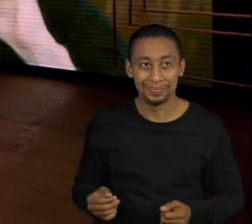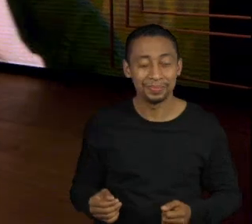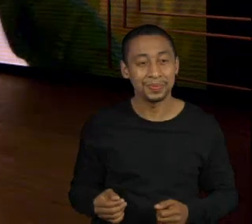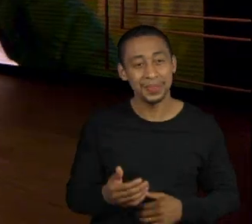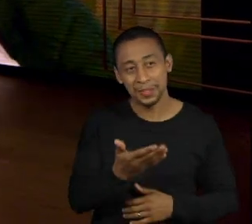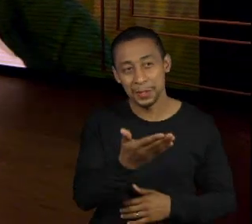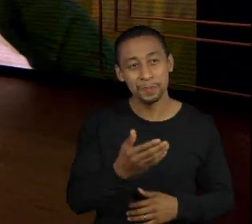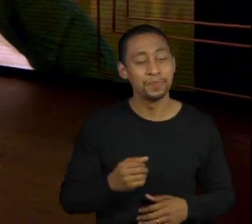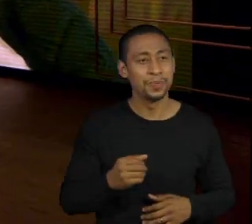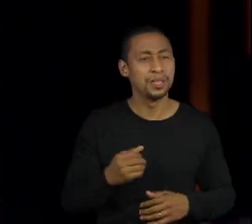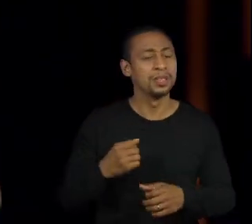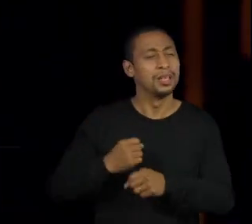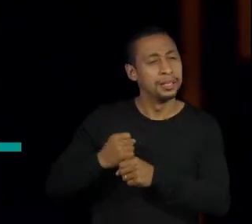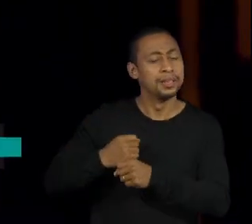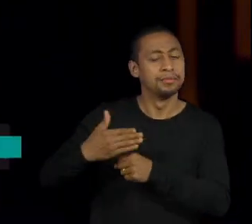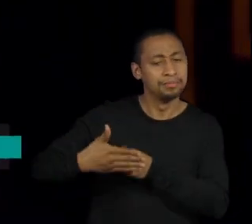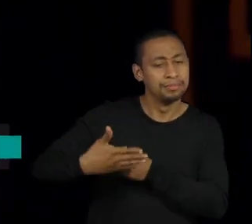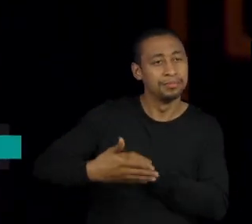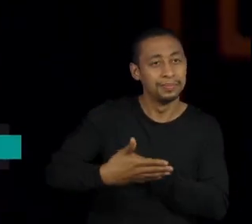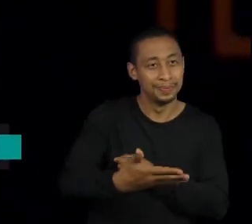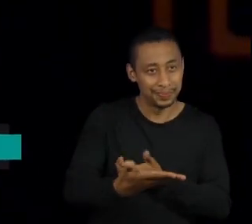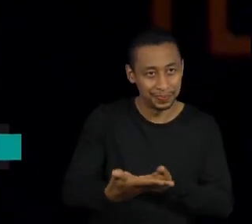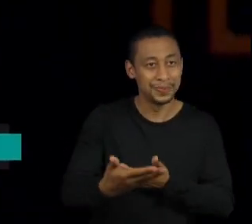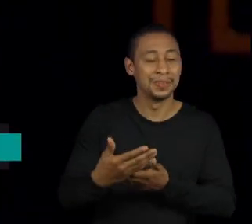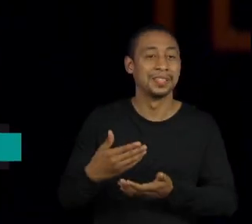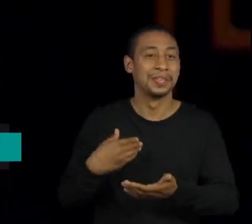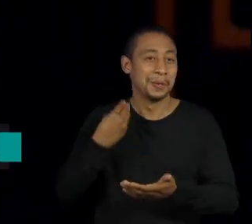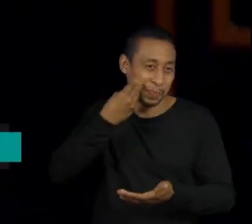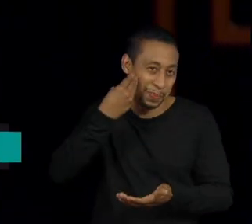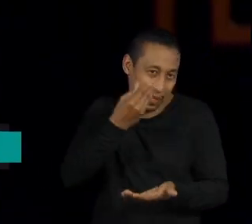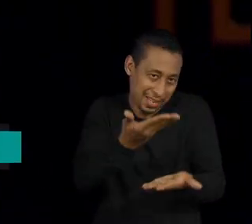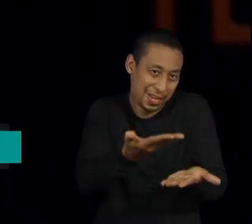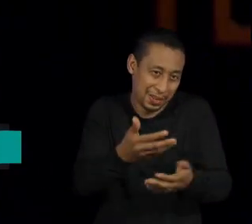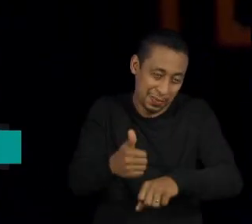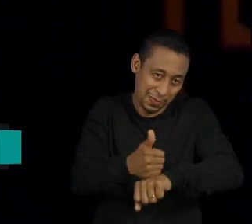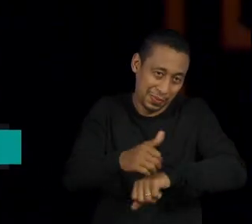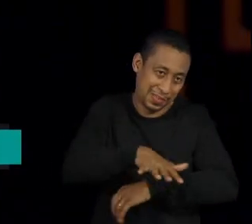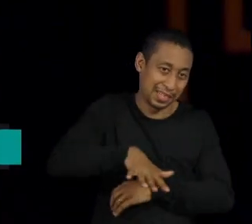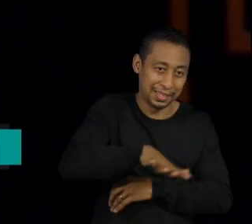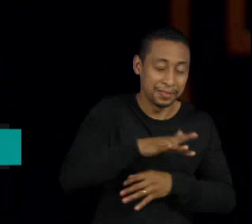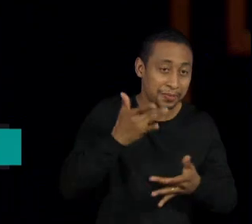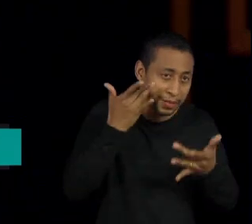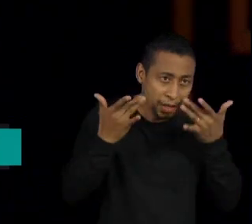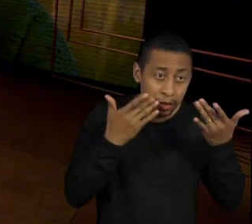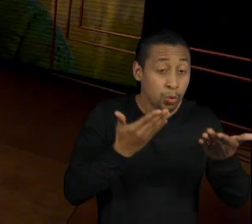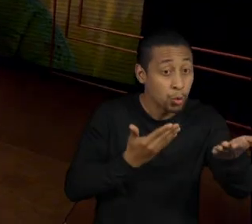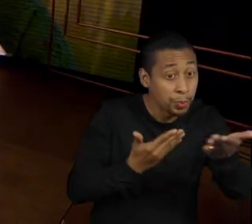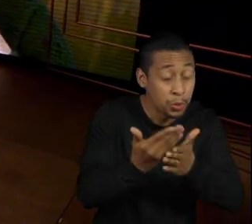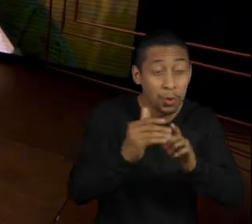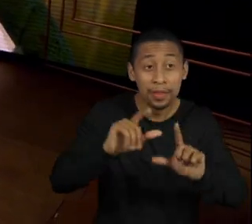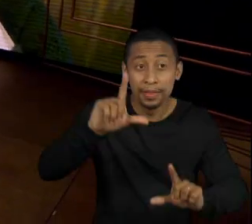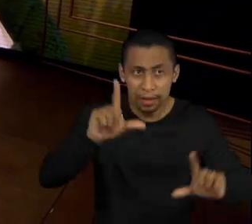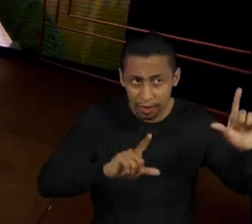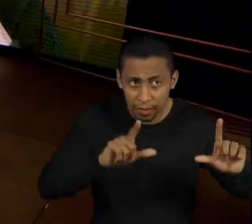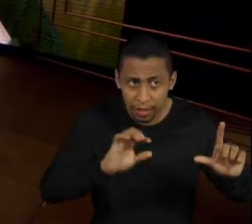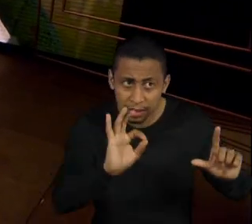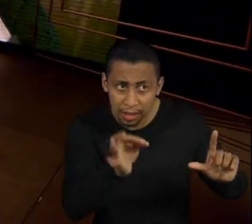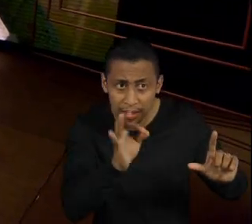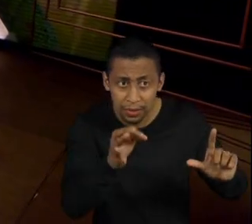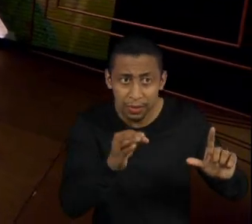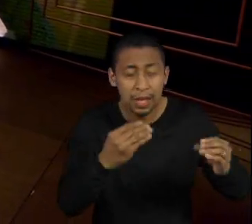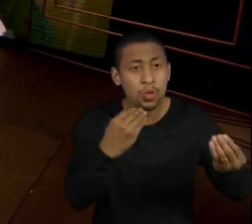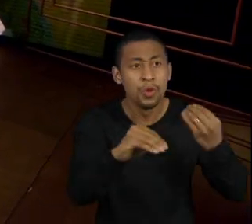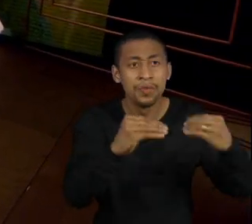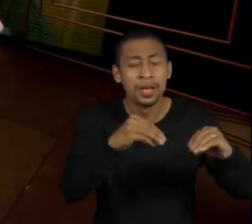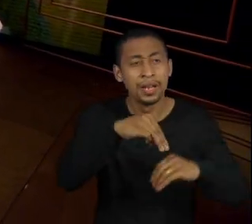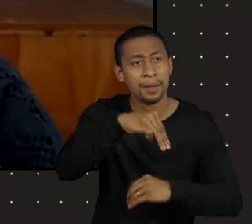Débora, poucos anos depois dessas suas primeiras experiências como profissional e tal, você estreava na TV, você foi fazer Malhação. Sim. Como é